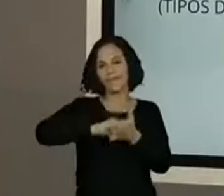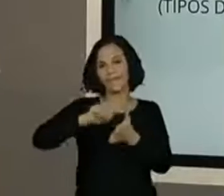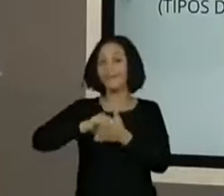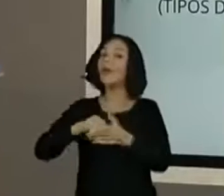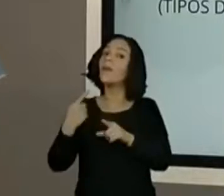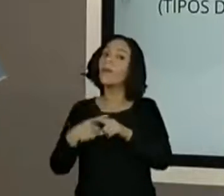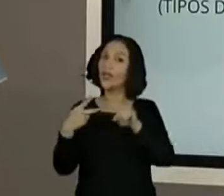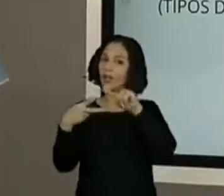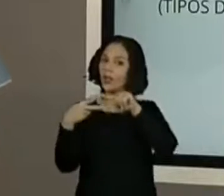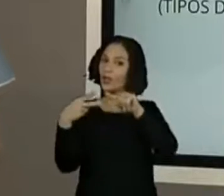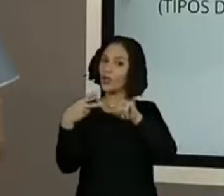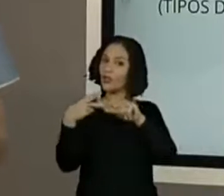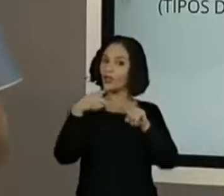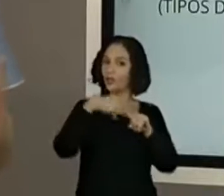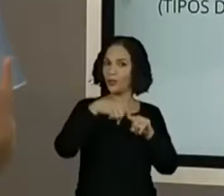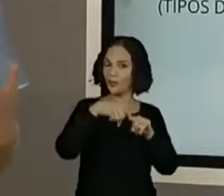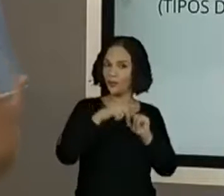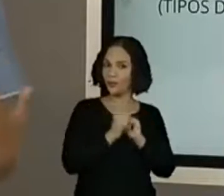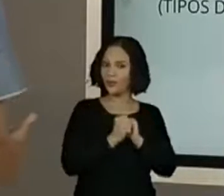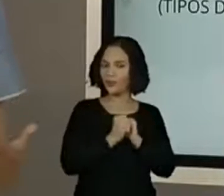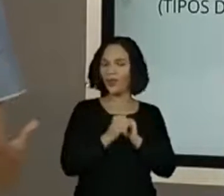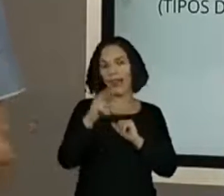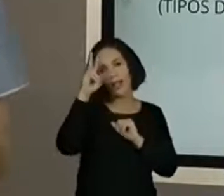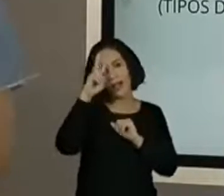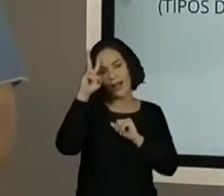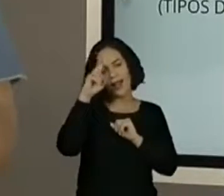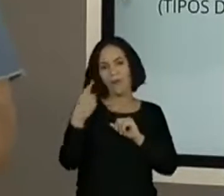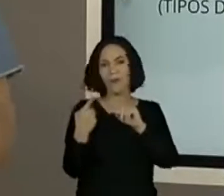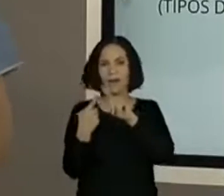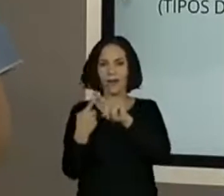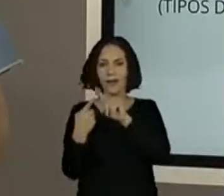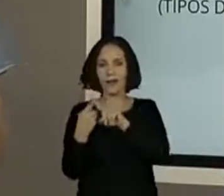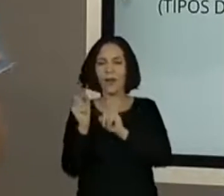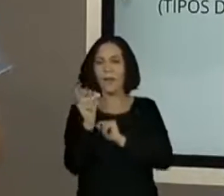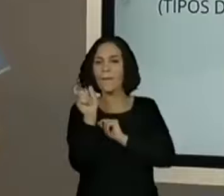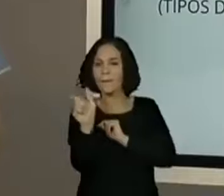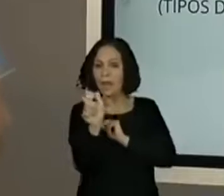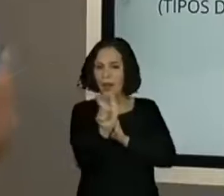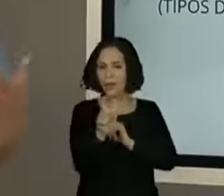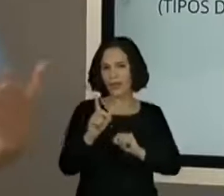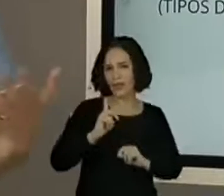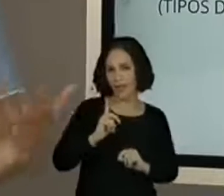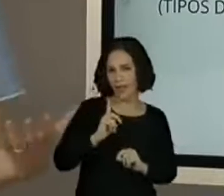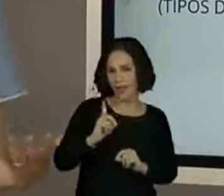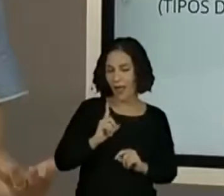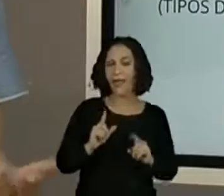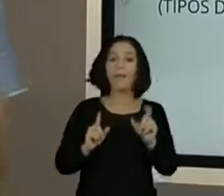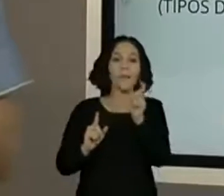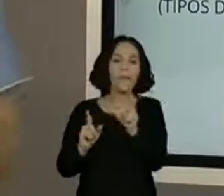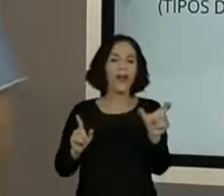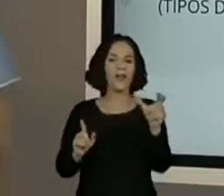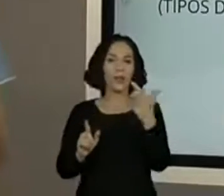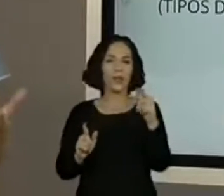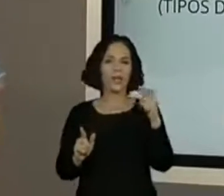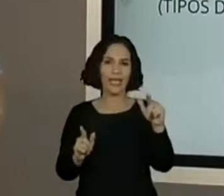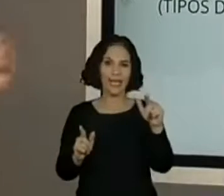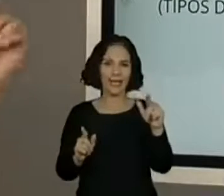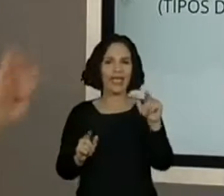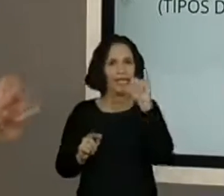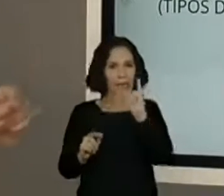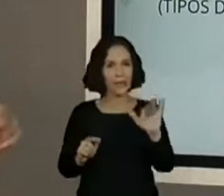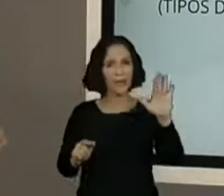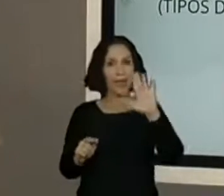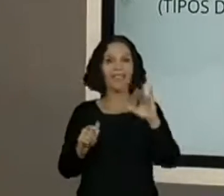usa dois tipos de linguagem. A linguagem verbal, né, que está ali pelas letras, e a linguagem não verbal, que são as